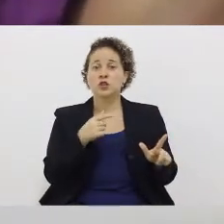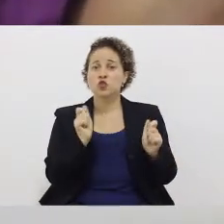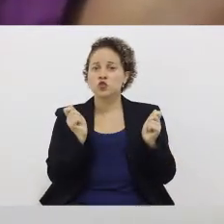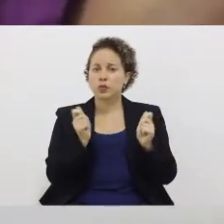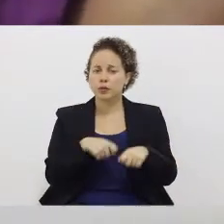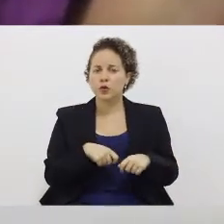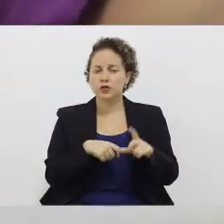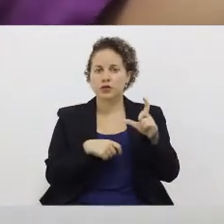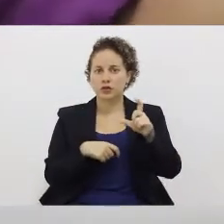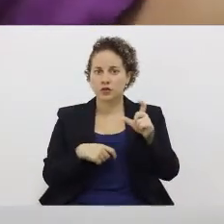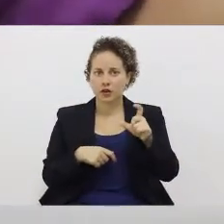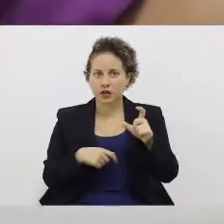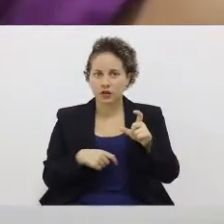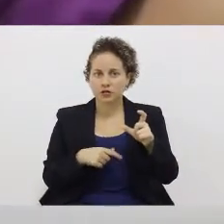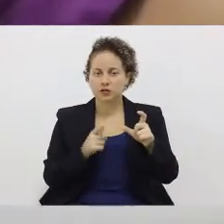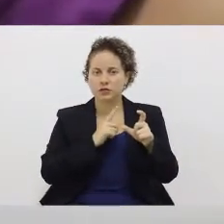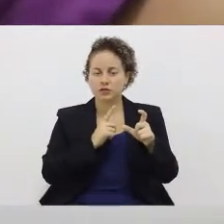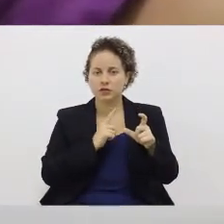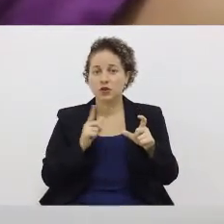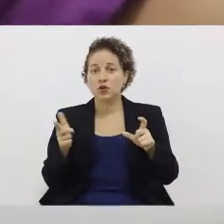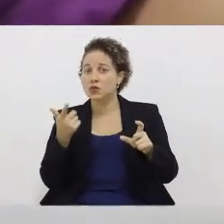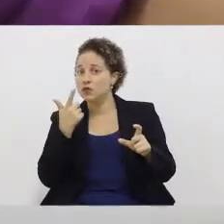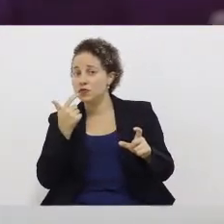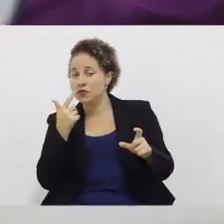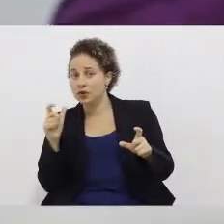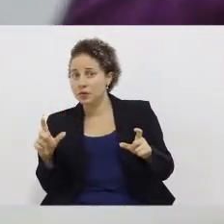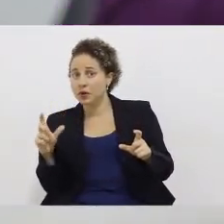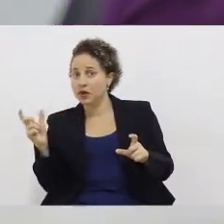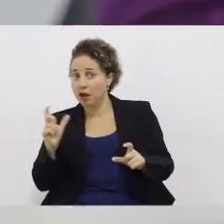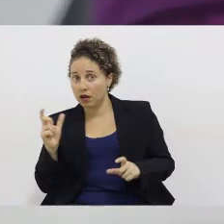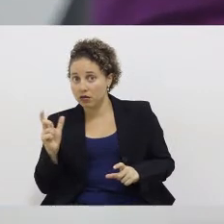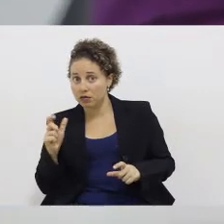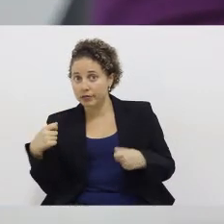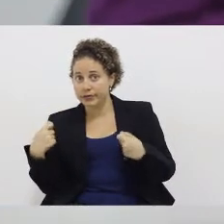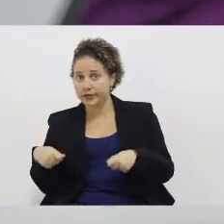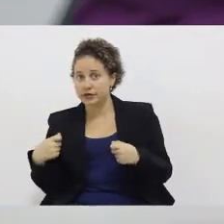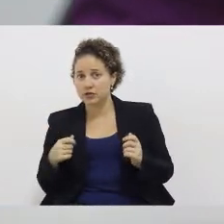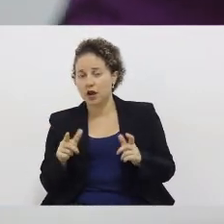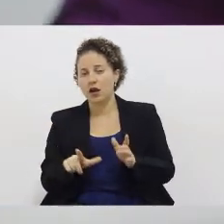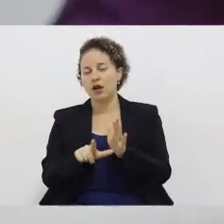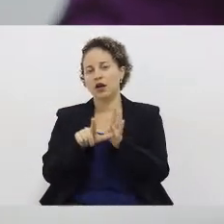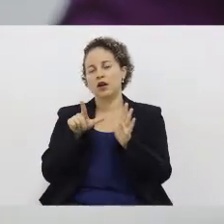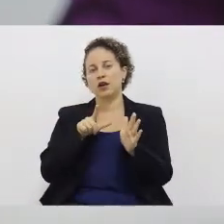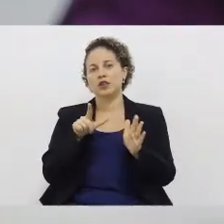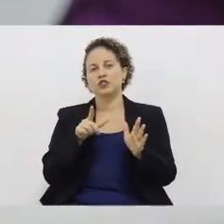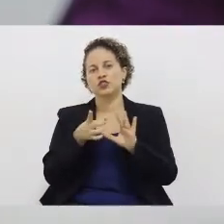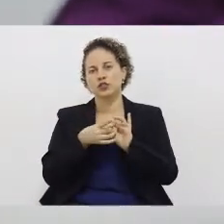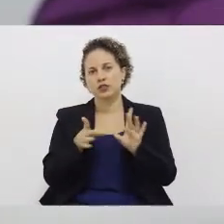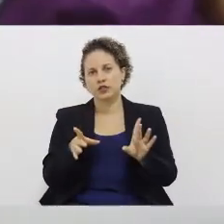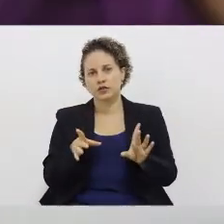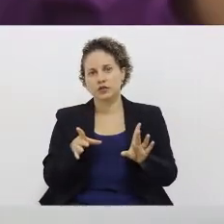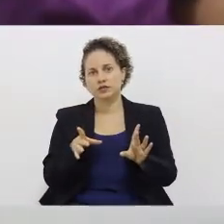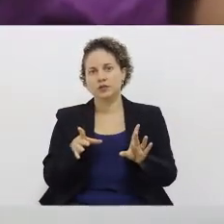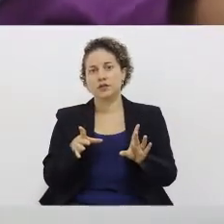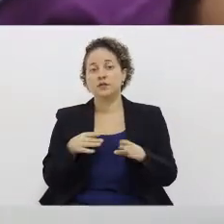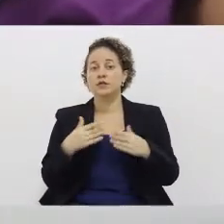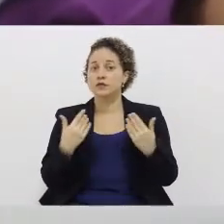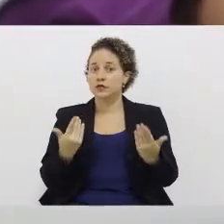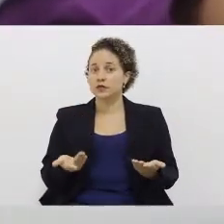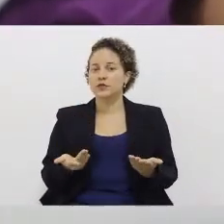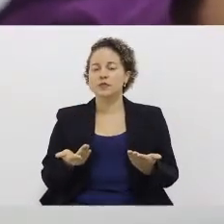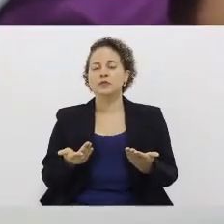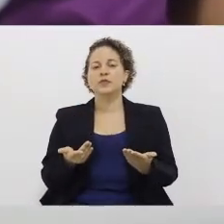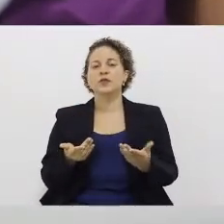tem esse cartão nas mãos. O operador vermelho também, se houver uma etapa anterior que disponibilize cartões para ele. Então,